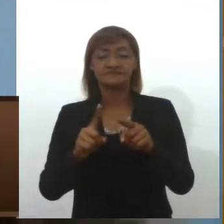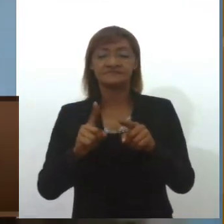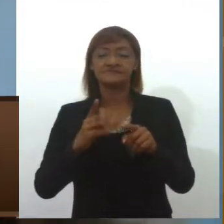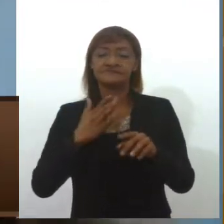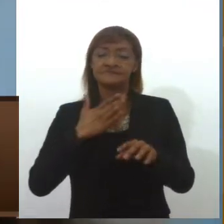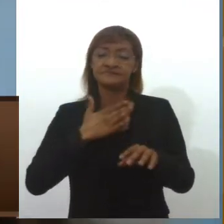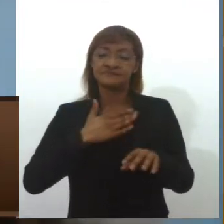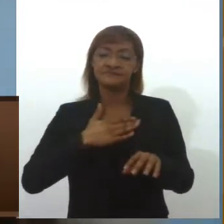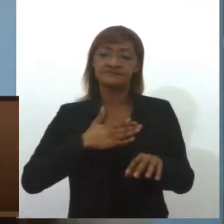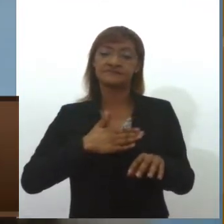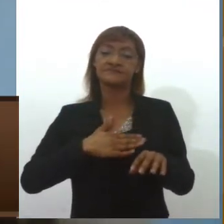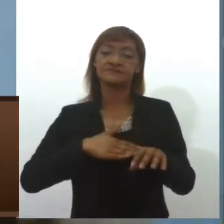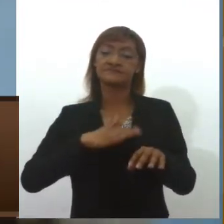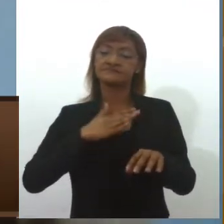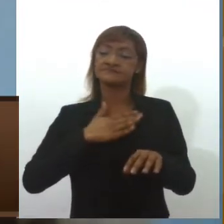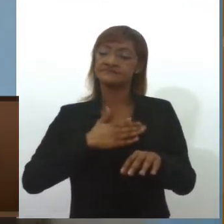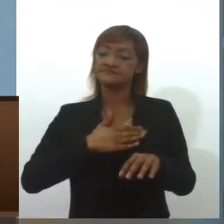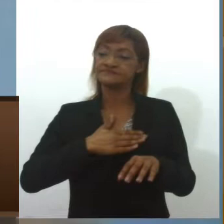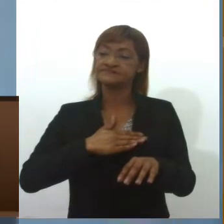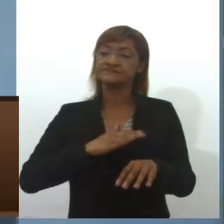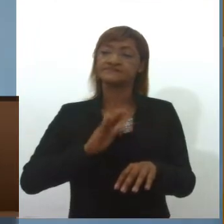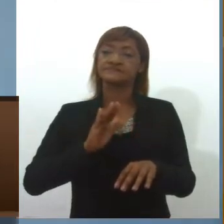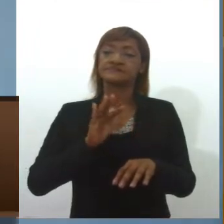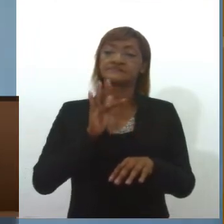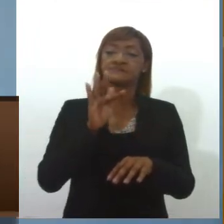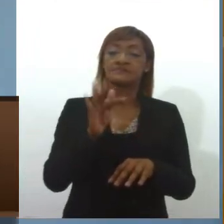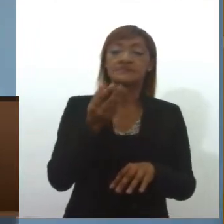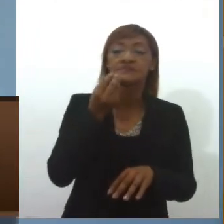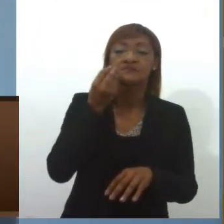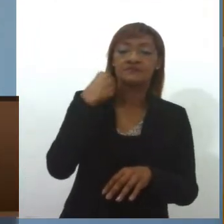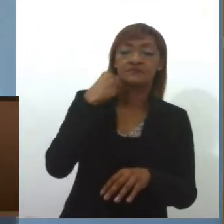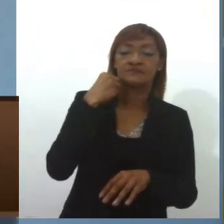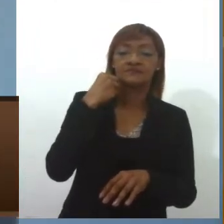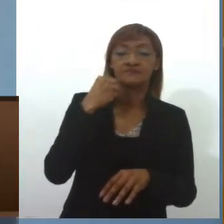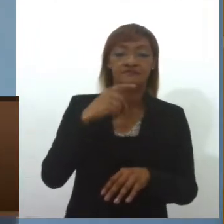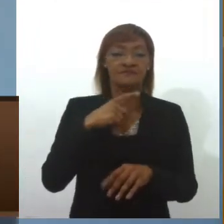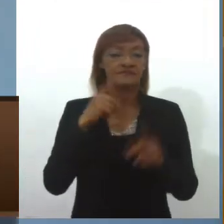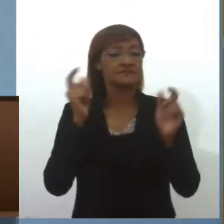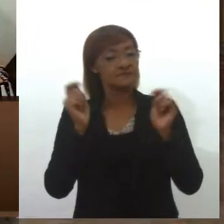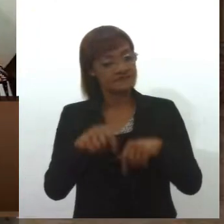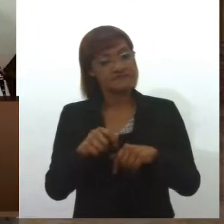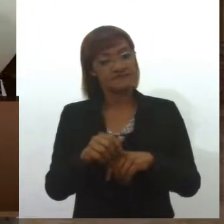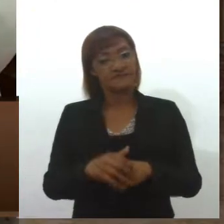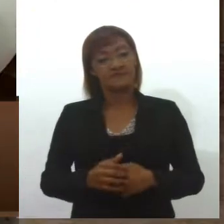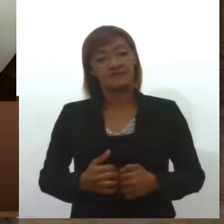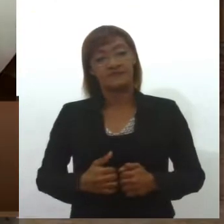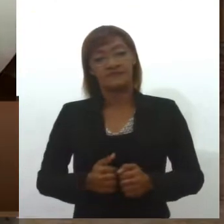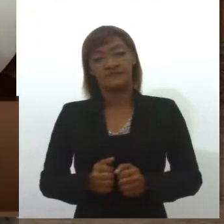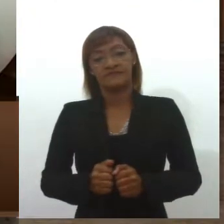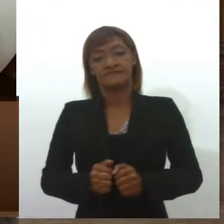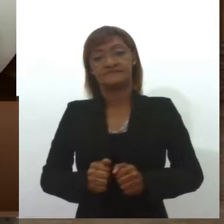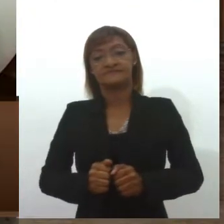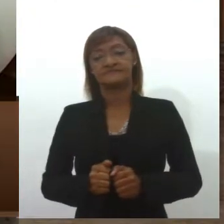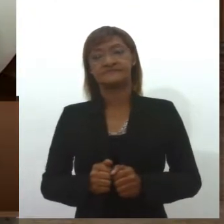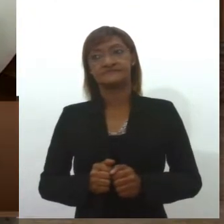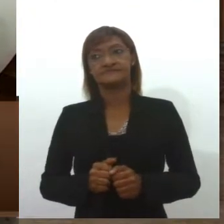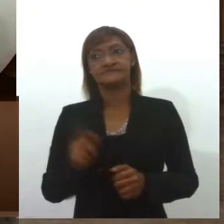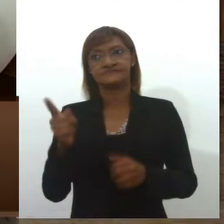para garantir lucros maiores por mais tempo. Quem sofre é sempre a gente. Claro, essa naturalização das coisas,